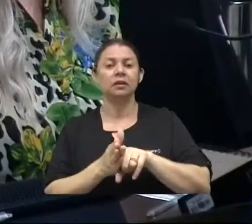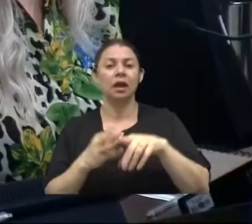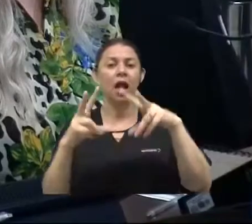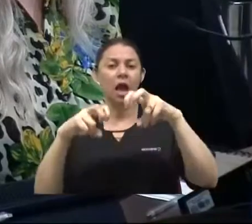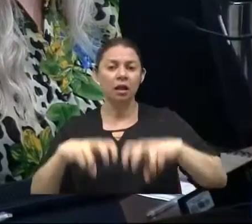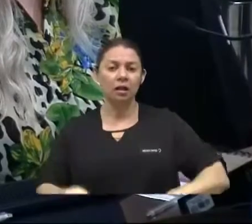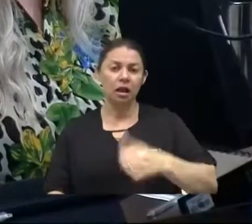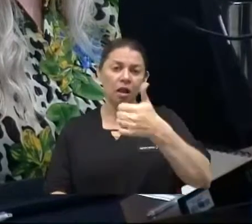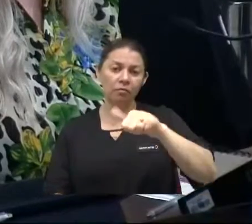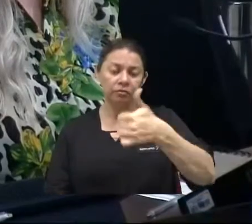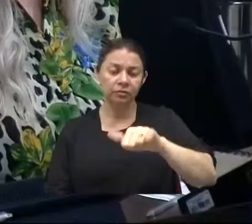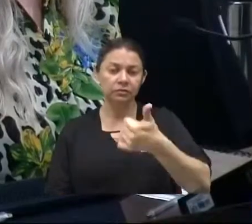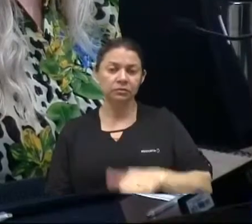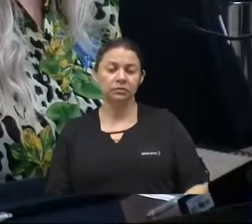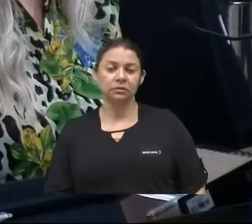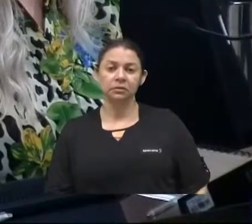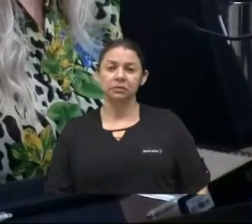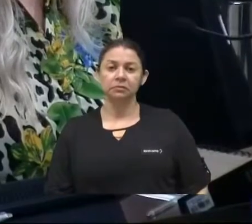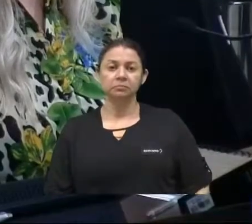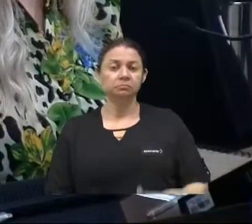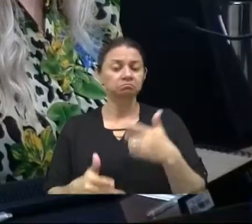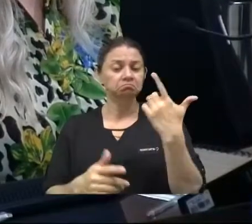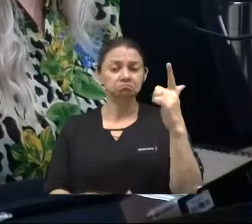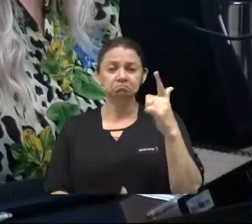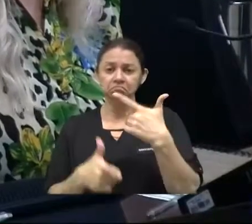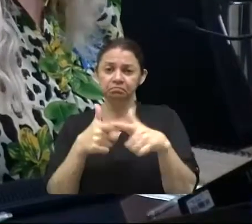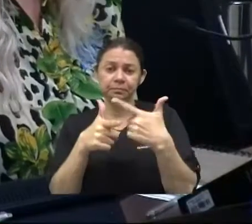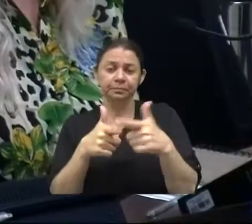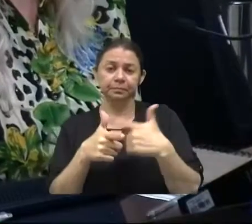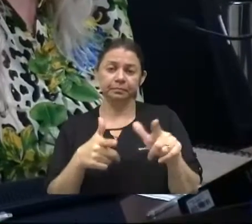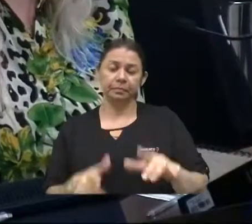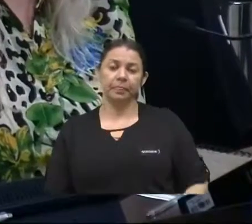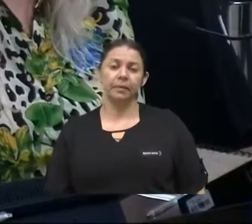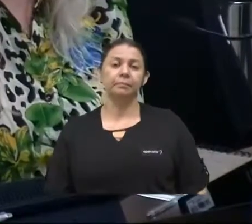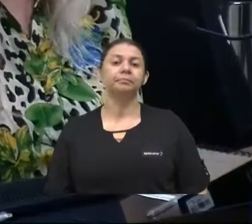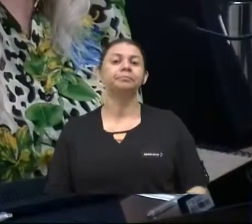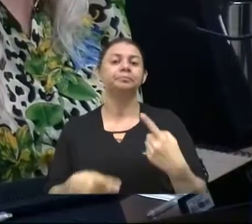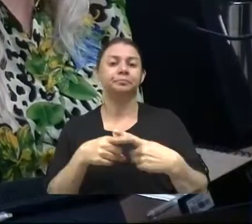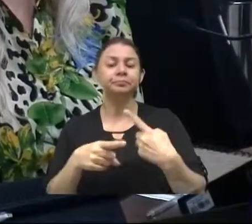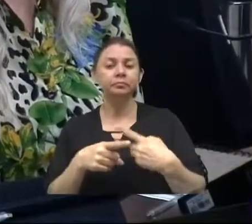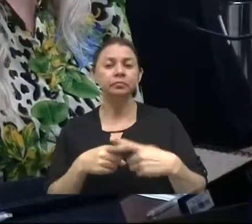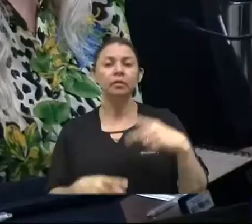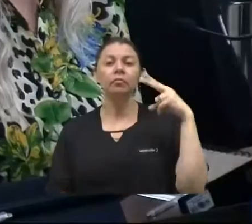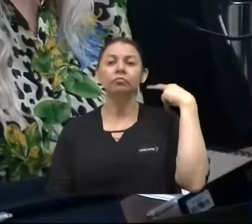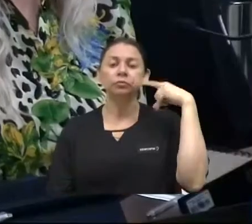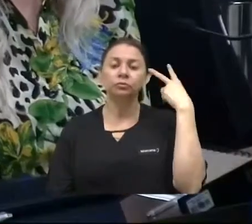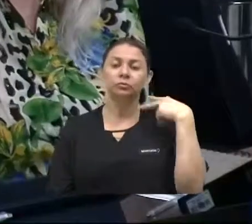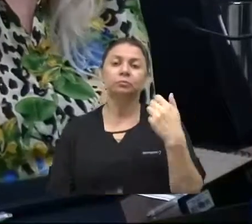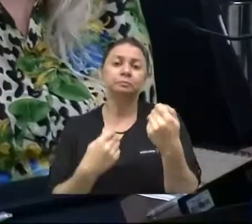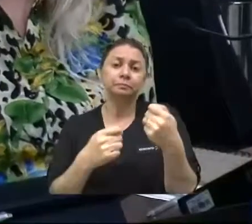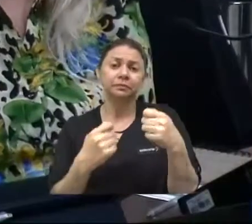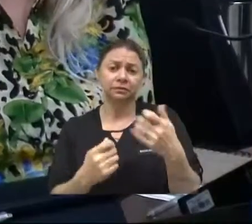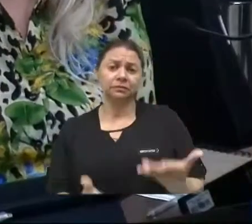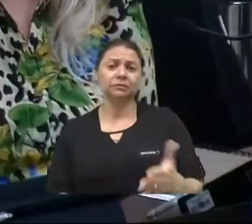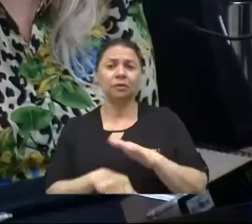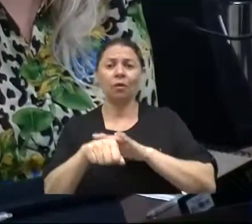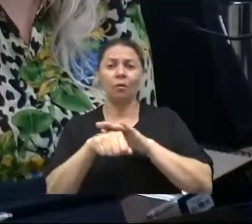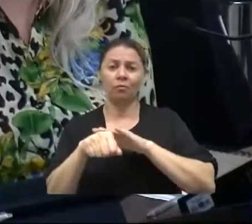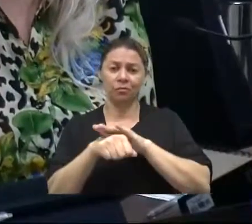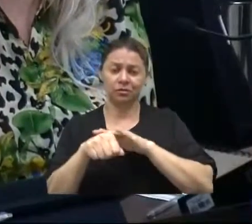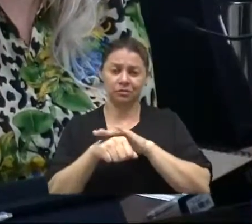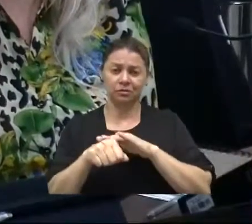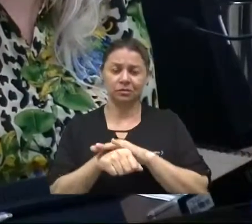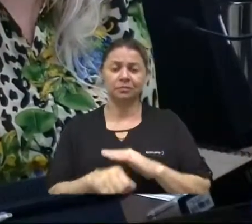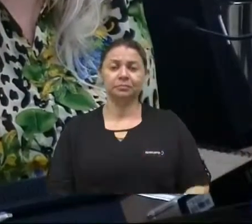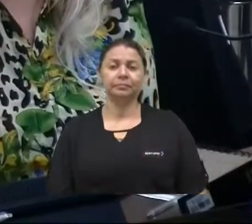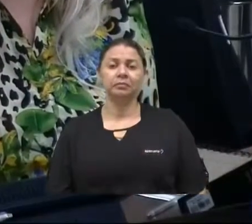qualquer possibilidade, qualquer erro, qualquer falha, nós estamos aqui para ver isso, para conversar esse assunto, para que haja melhores. Isso